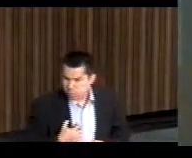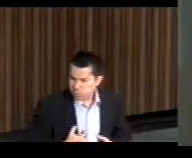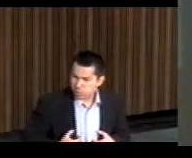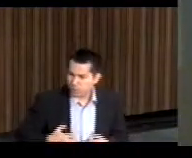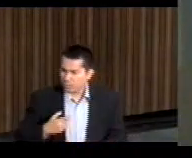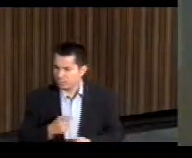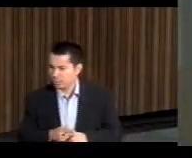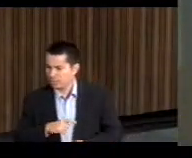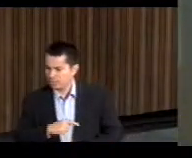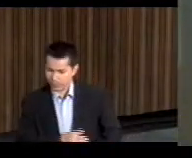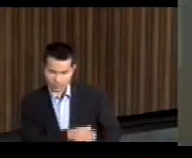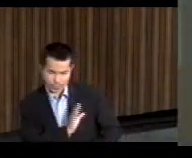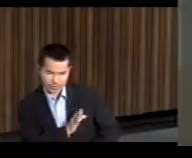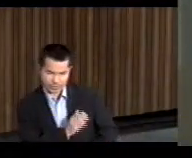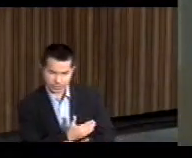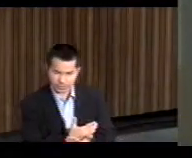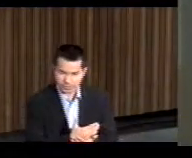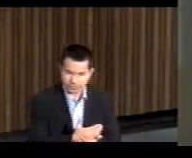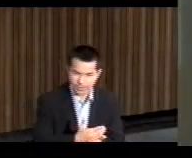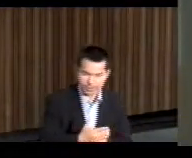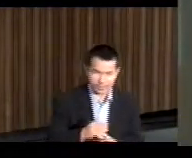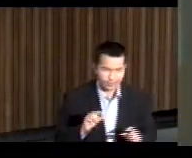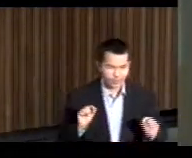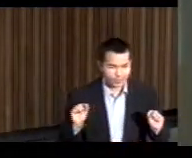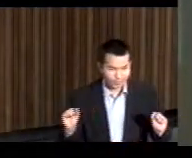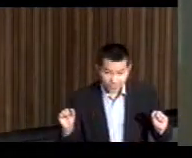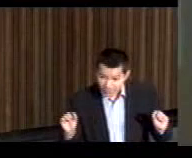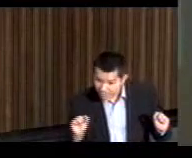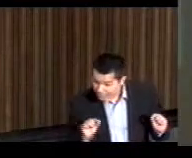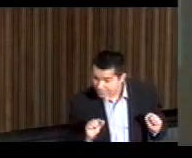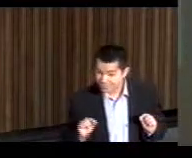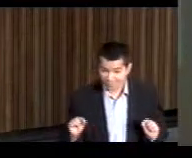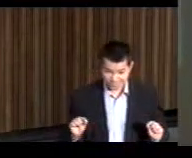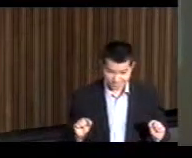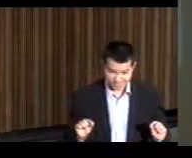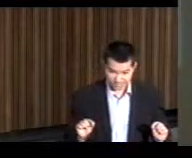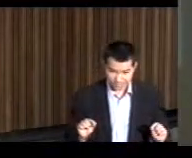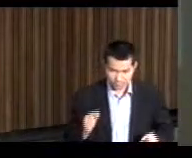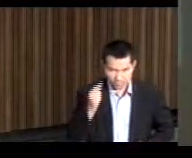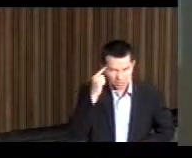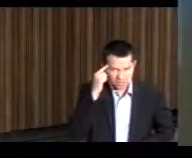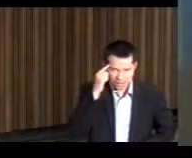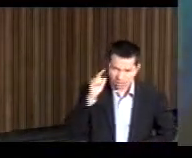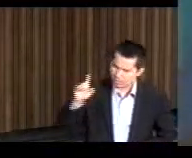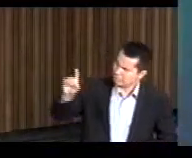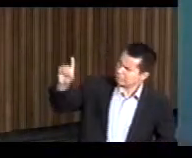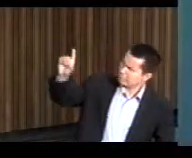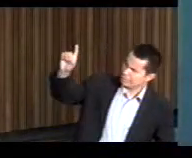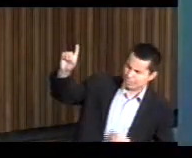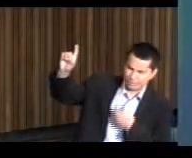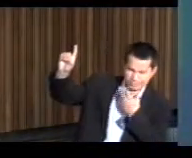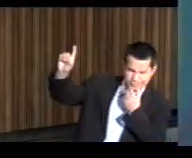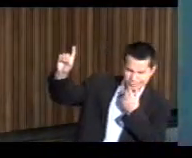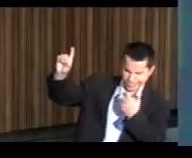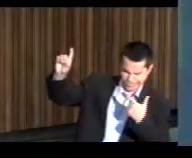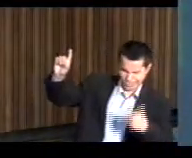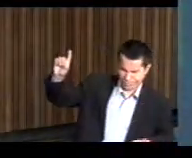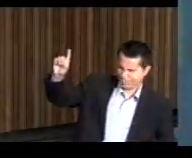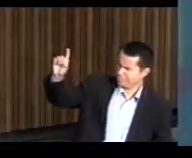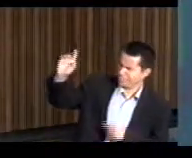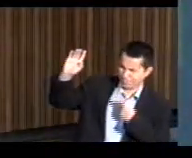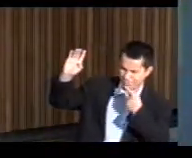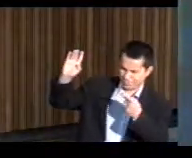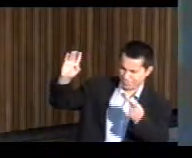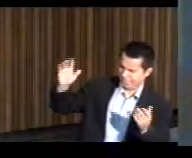no coração, ela também teria turbulência nas relações interpessoais. E